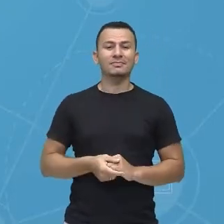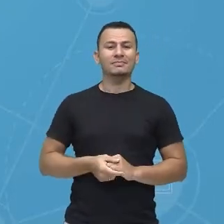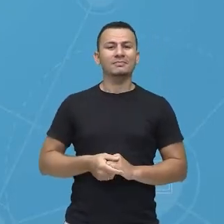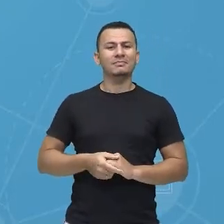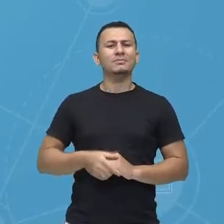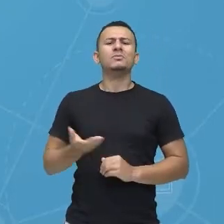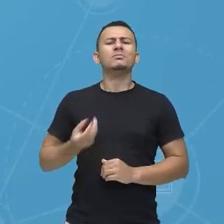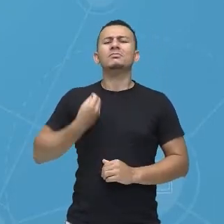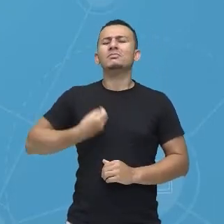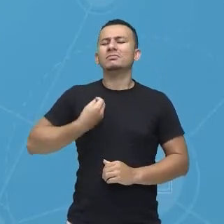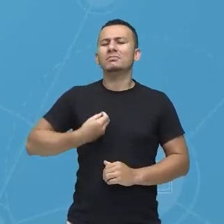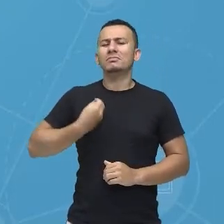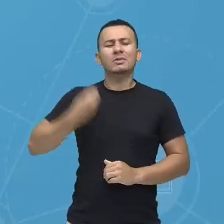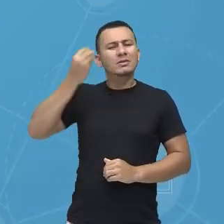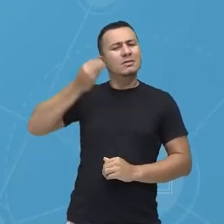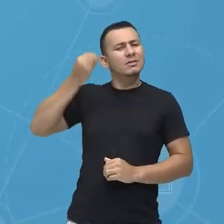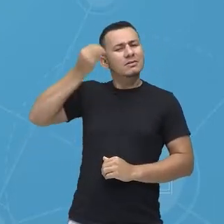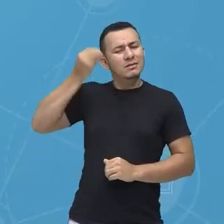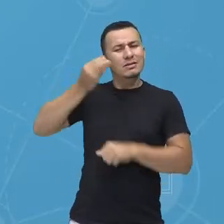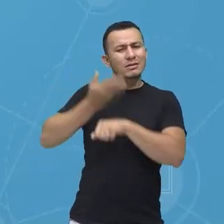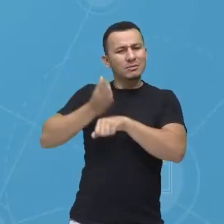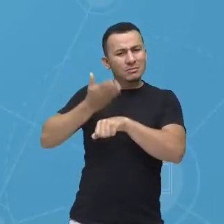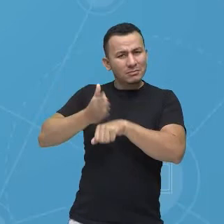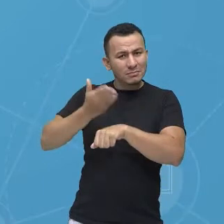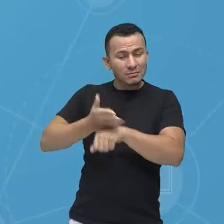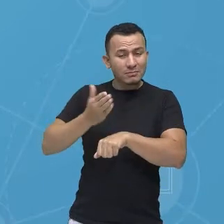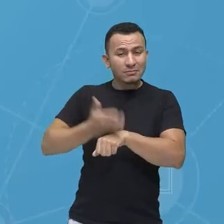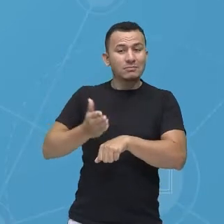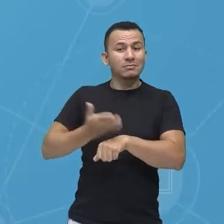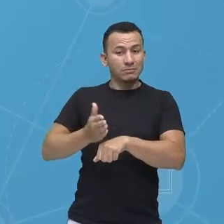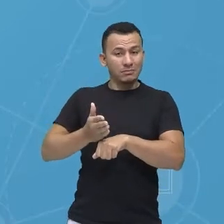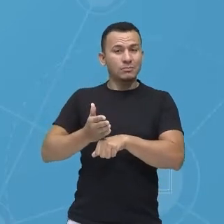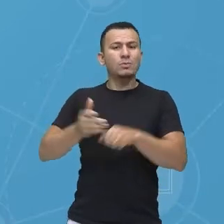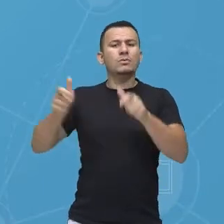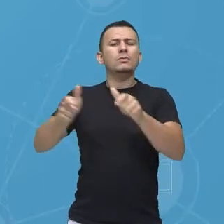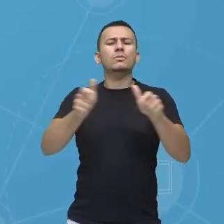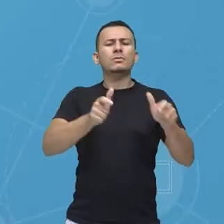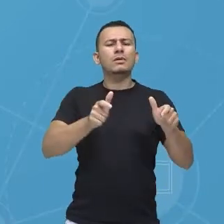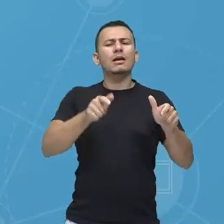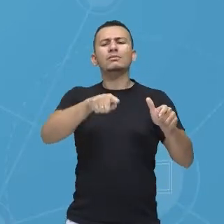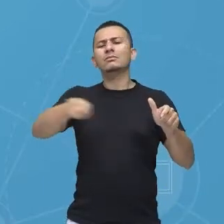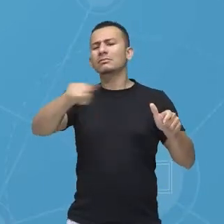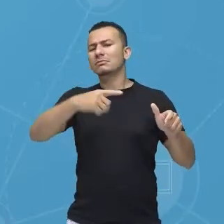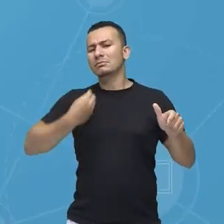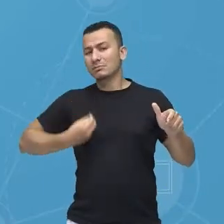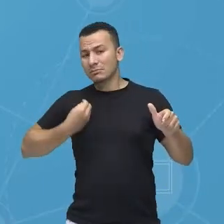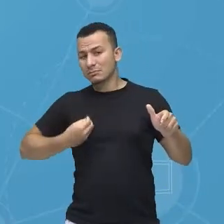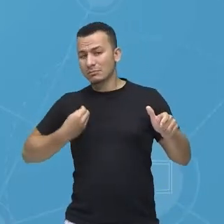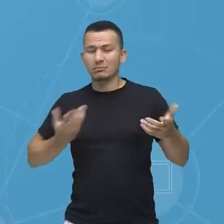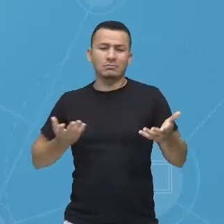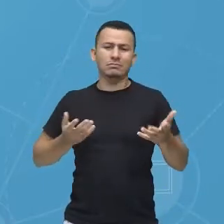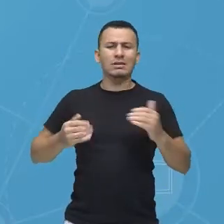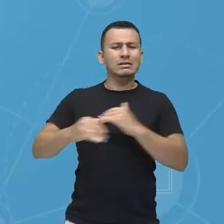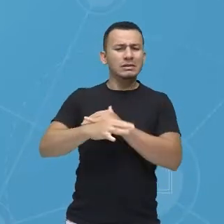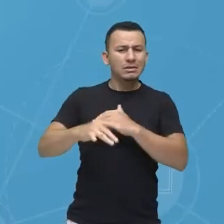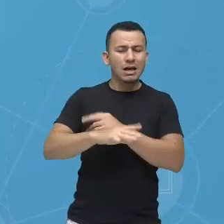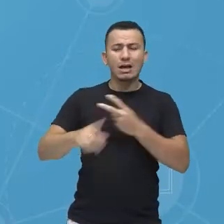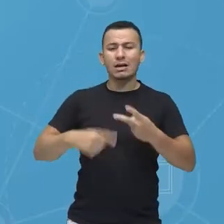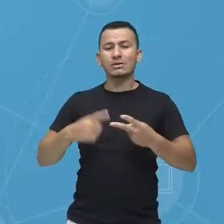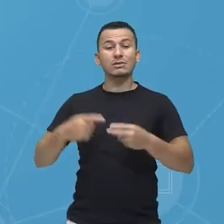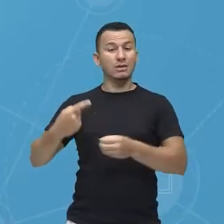alguma vivência dessa prática no lugar onde vocês vivem, seja aí na cidade,